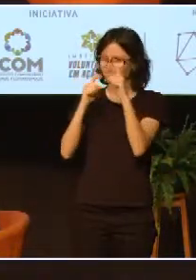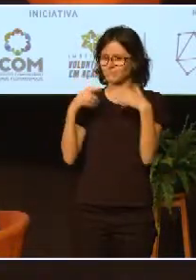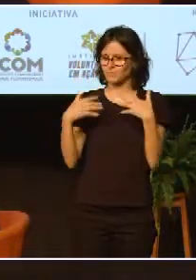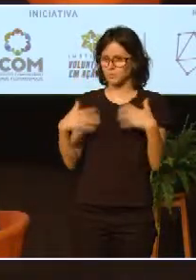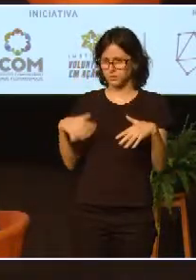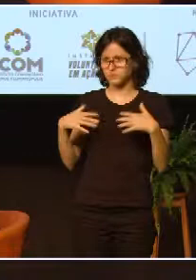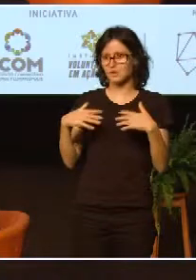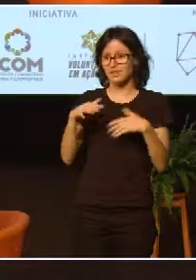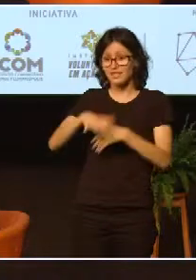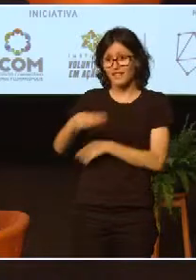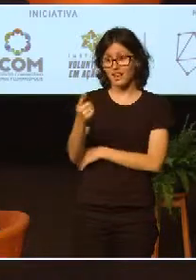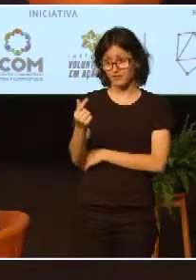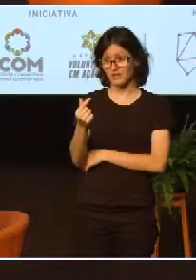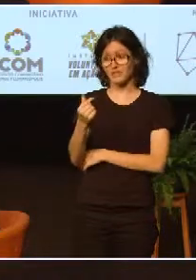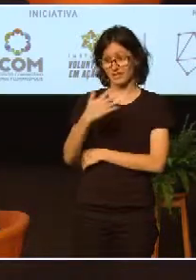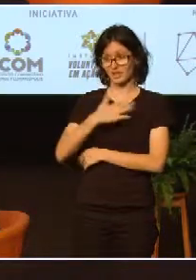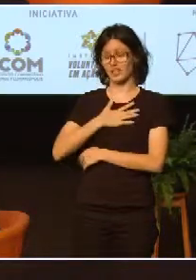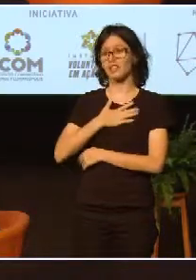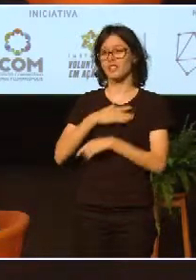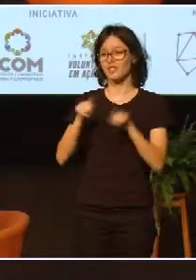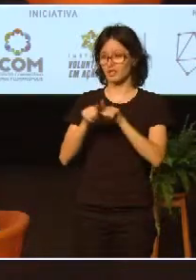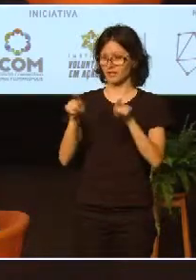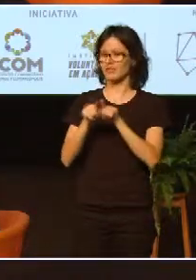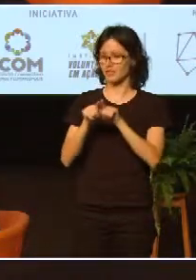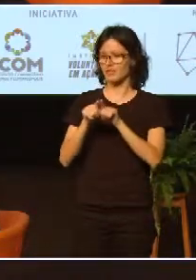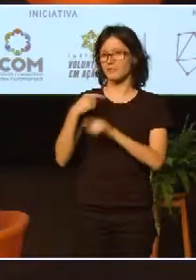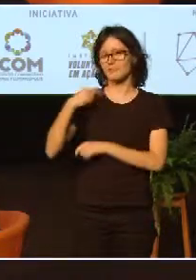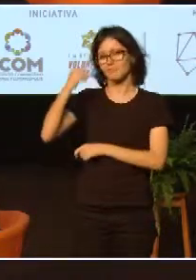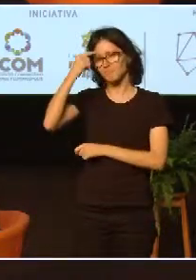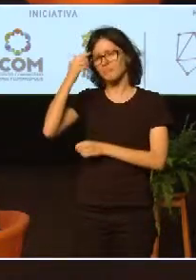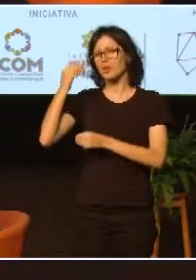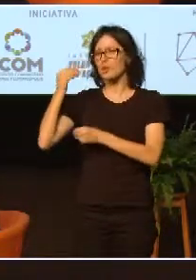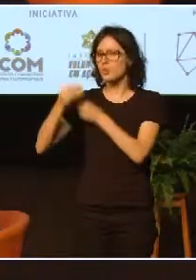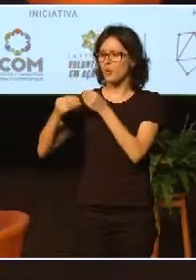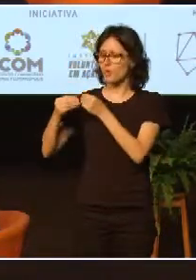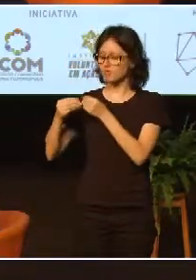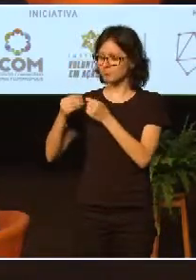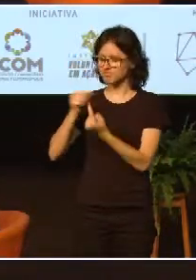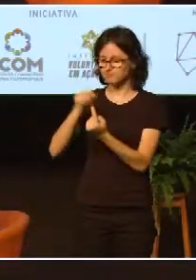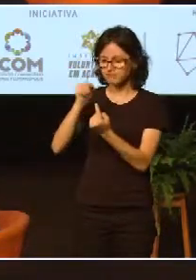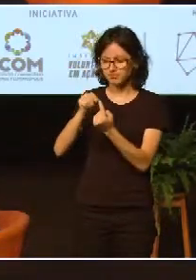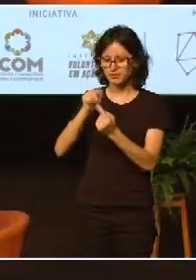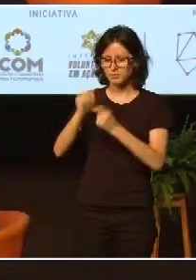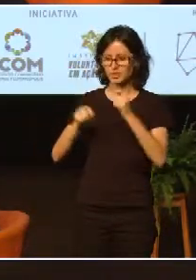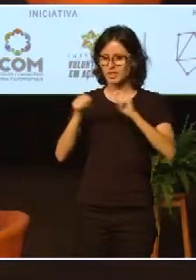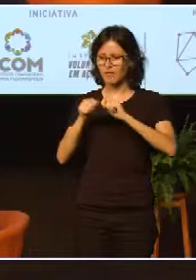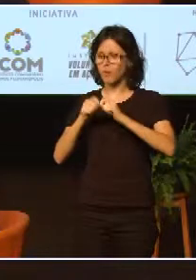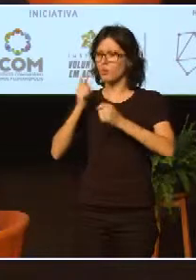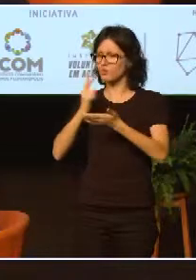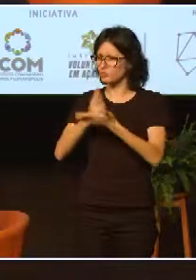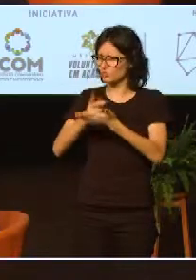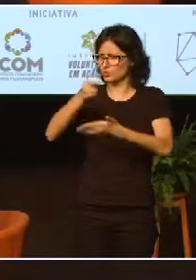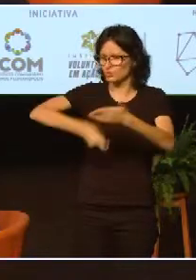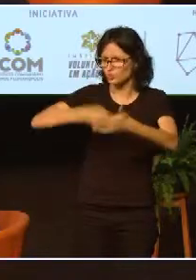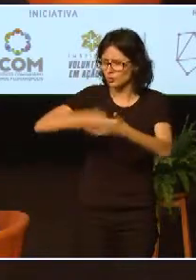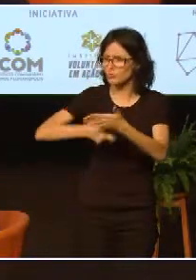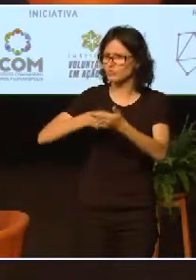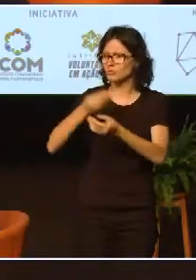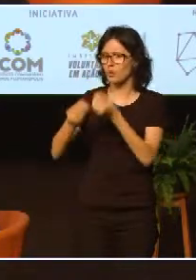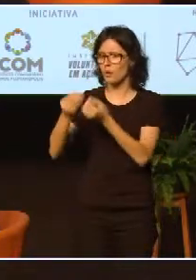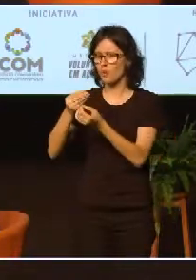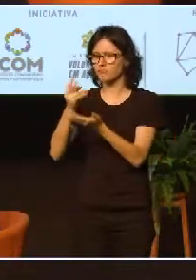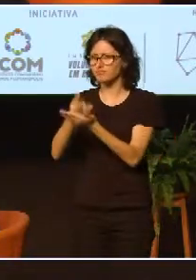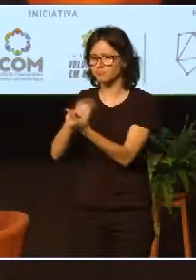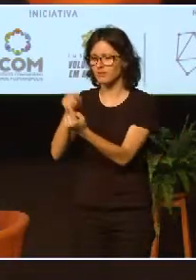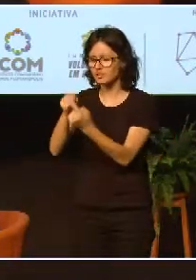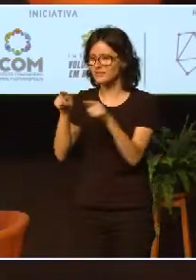vista financeiro, e repensando essas lógicas do propósito, do sentido, qual é o limite do ativismo e do propósito. E